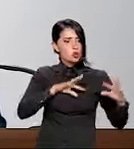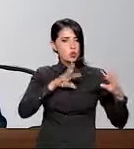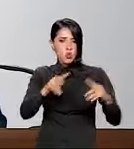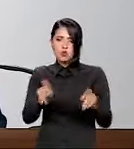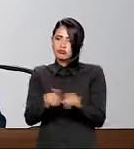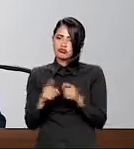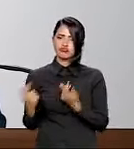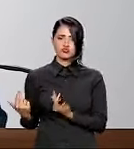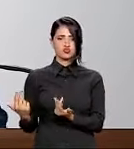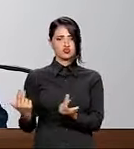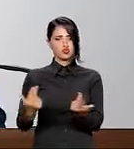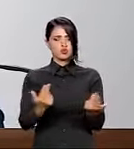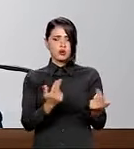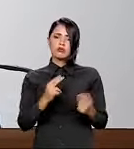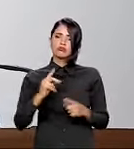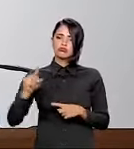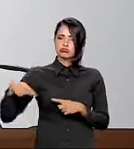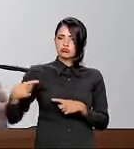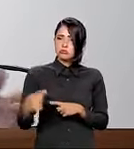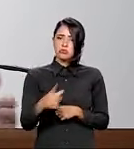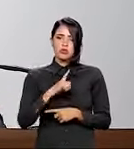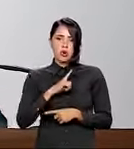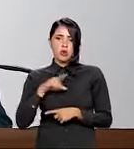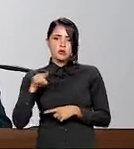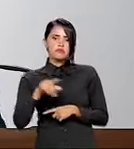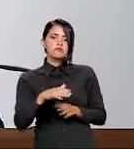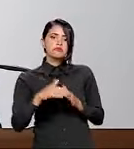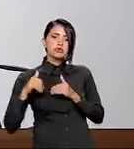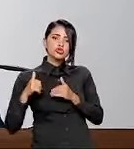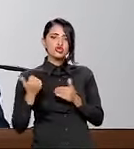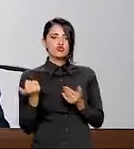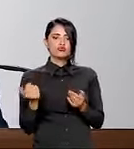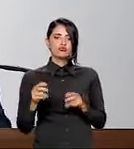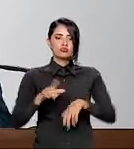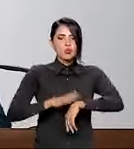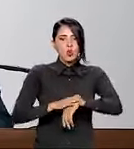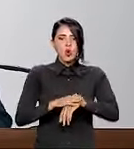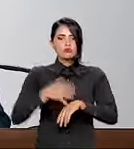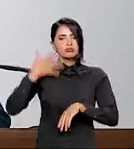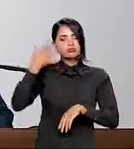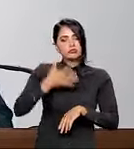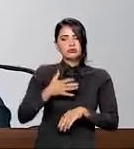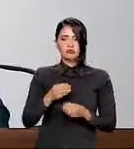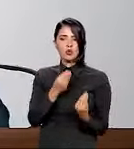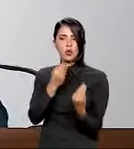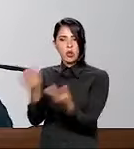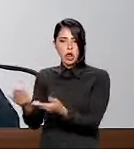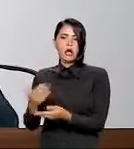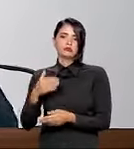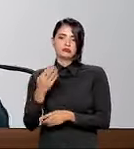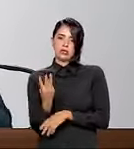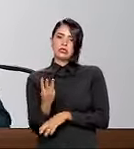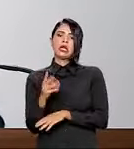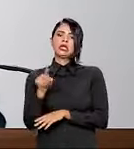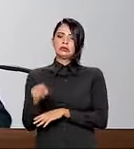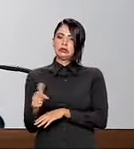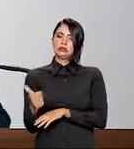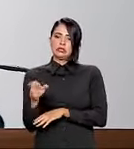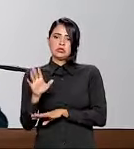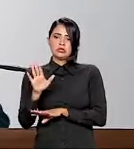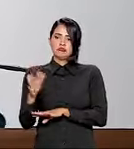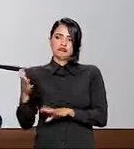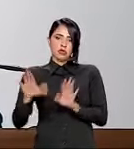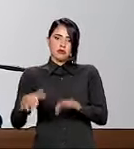falou, e depois ele pediu uma audiência, foi dado um horário das 15h15, e ele talvez não tenha tempo de